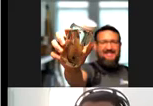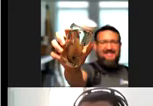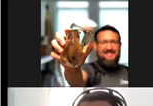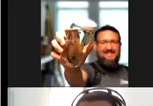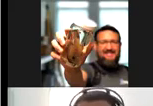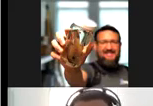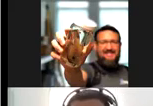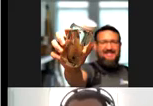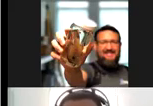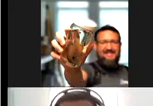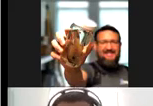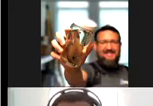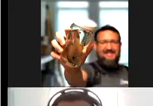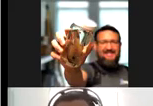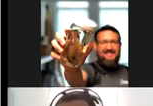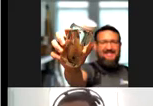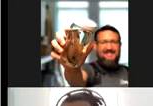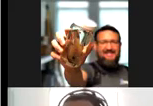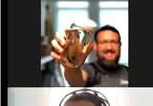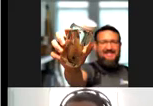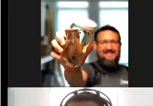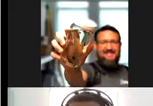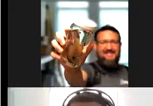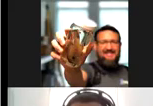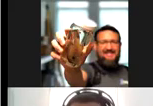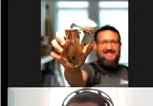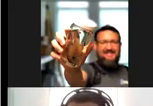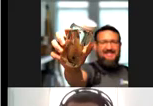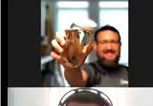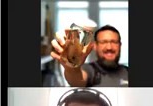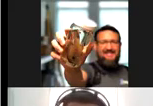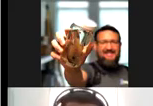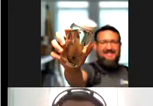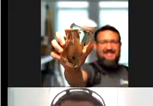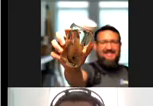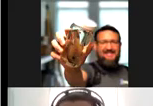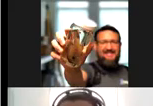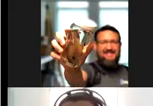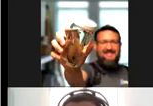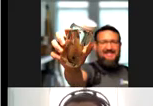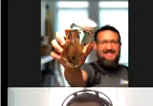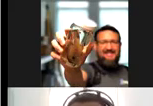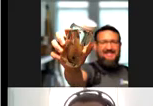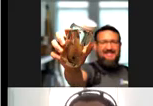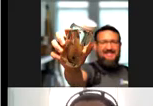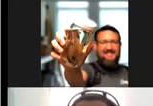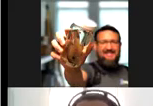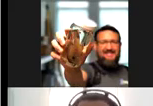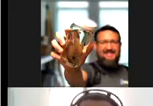a pergunta dele seria como que a variável x vai afetar a variável y. E essa é uma pergunta muito comum para a gente, né? A